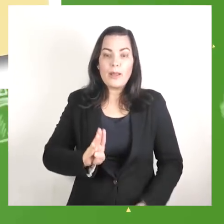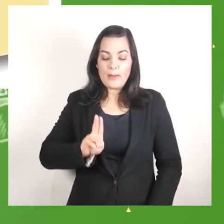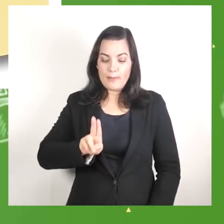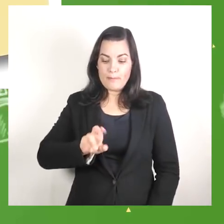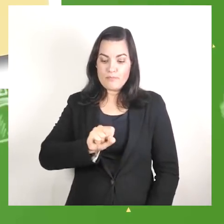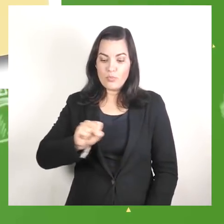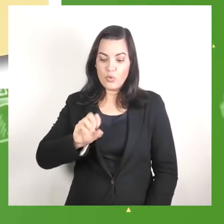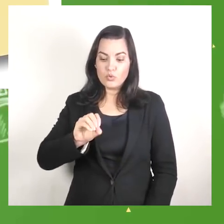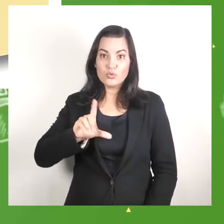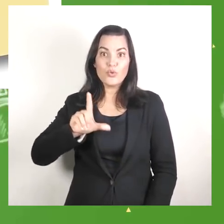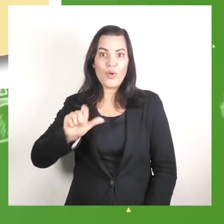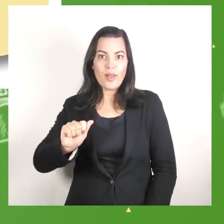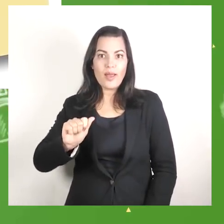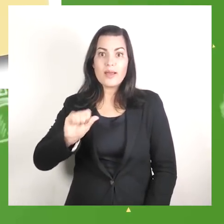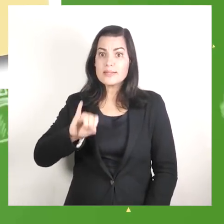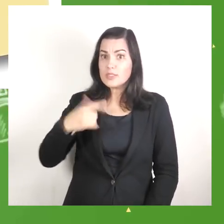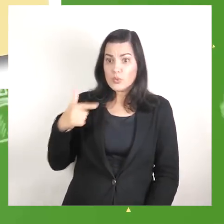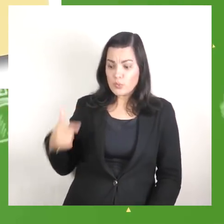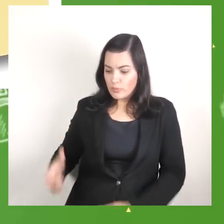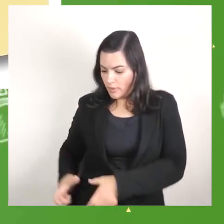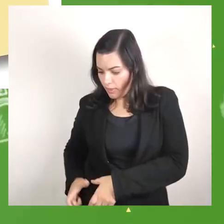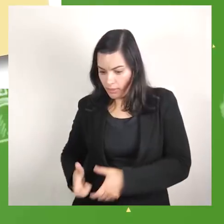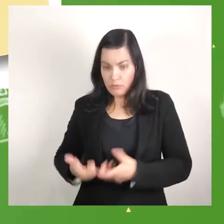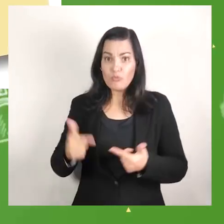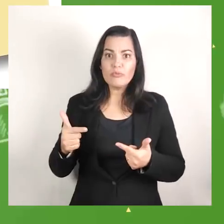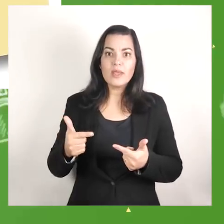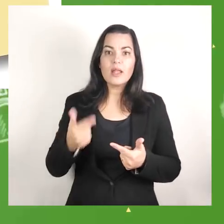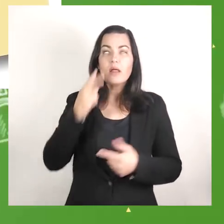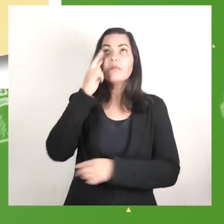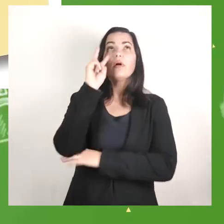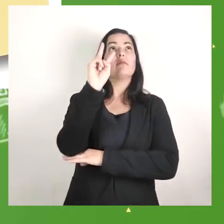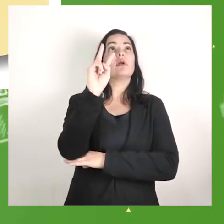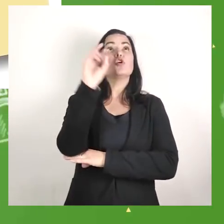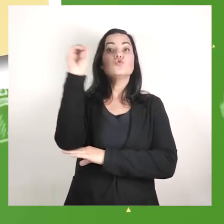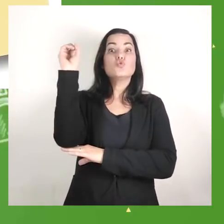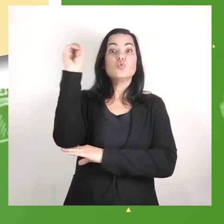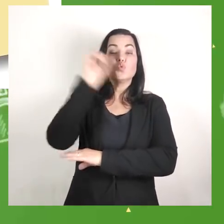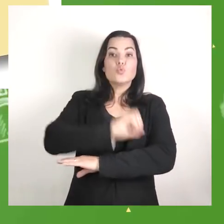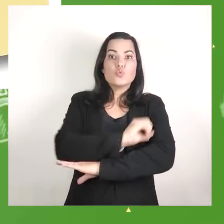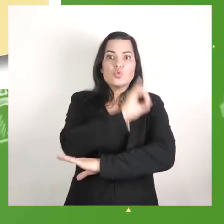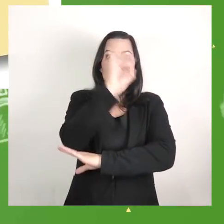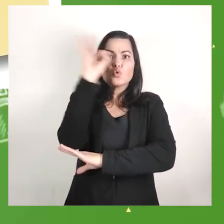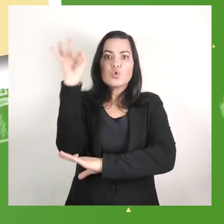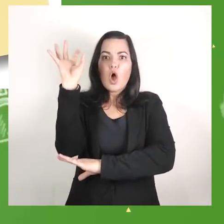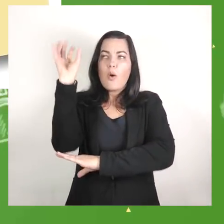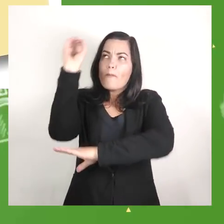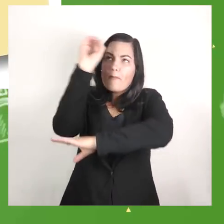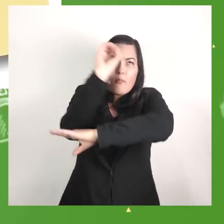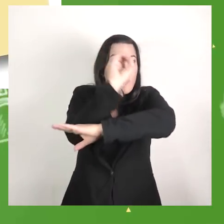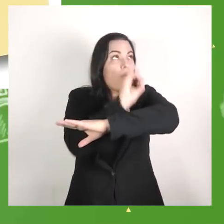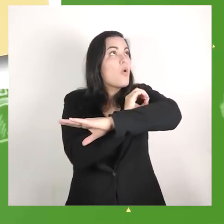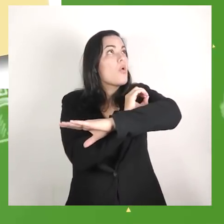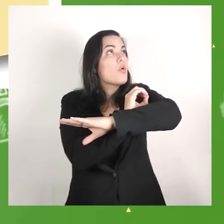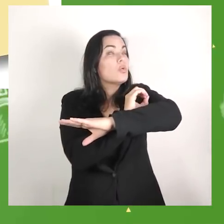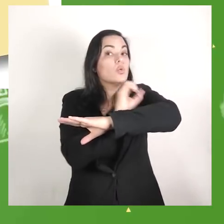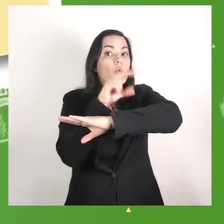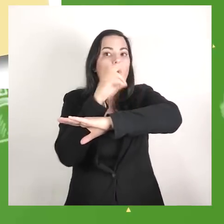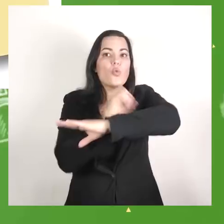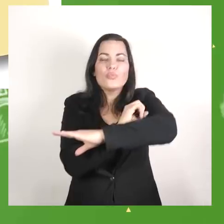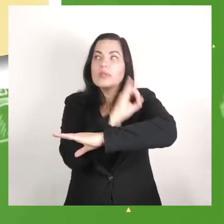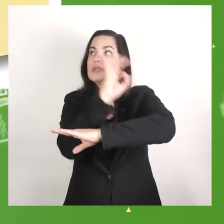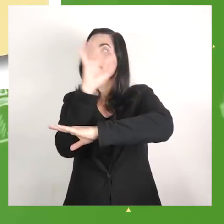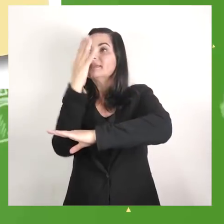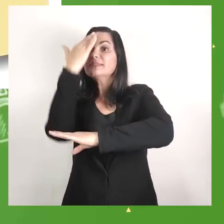ela ia olhar onde o sol está se pondo e onde o sol está nascendo, conseguindo estabelecer aí